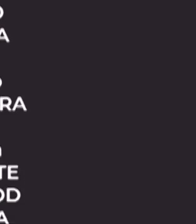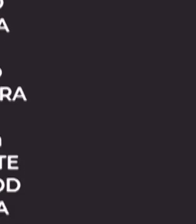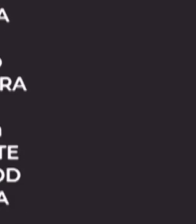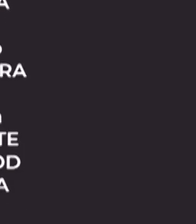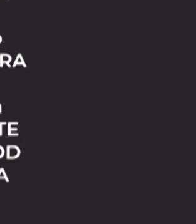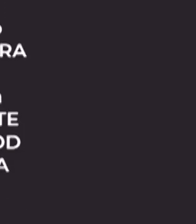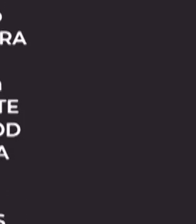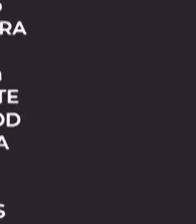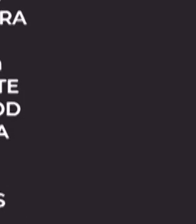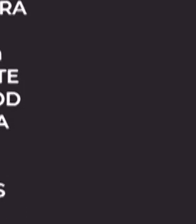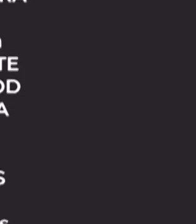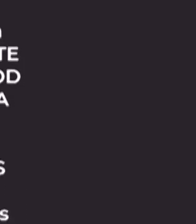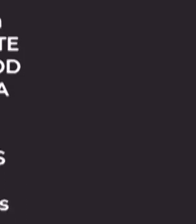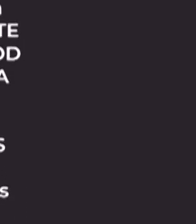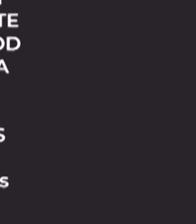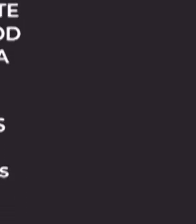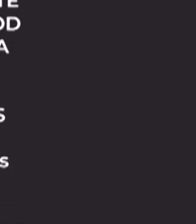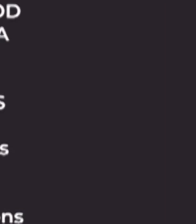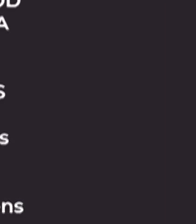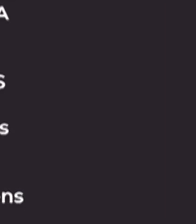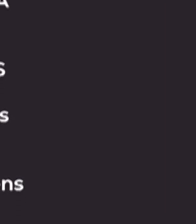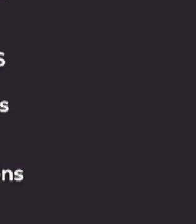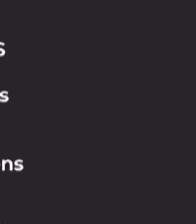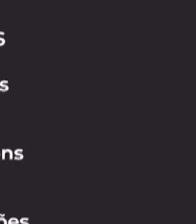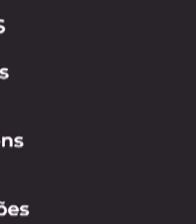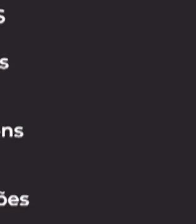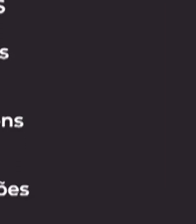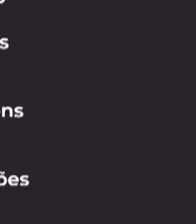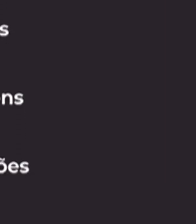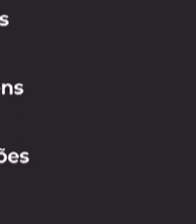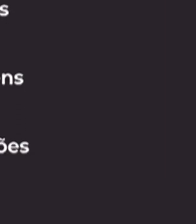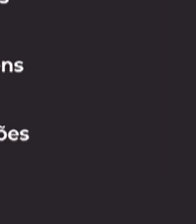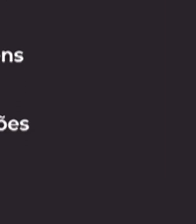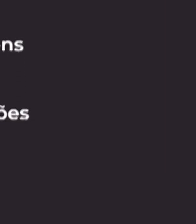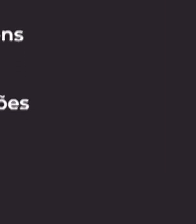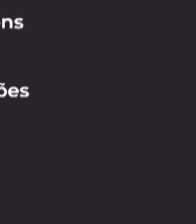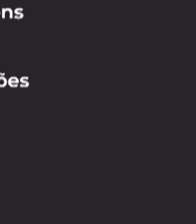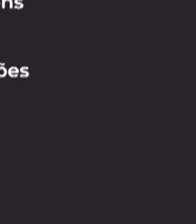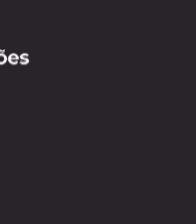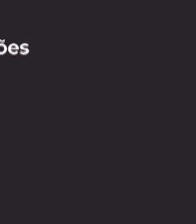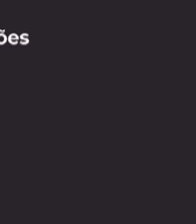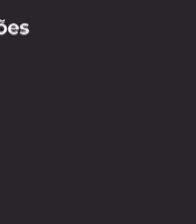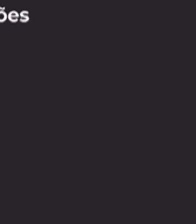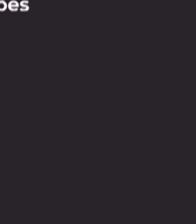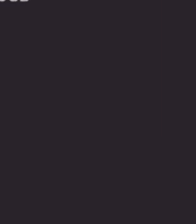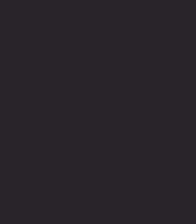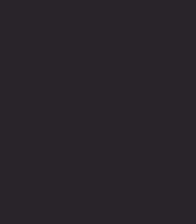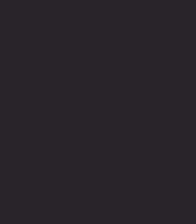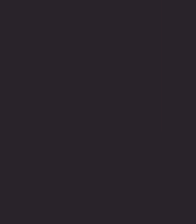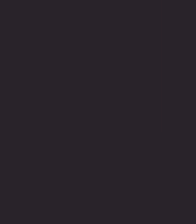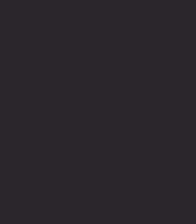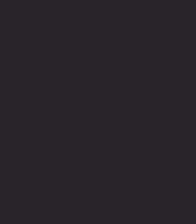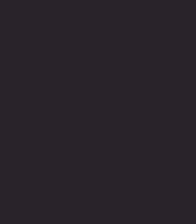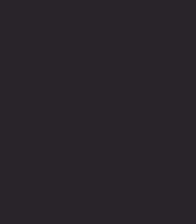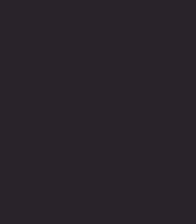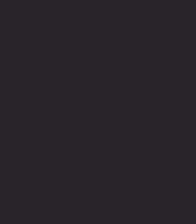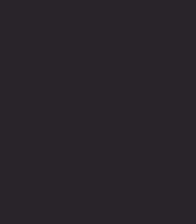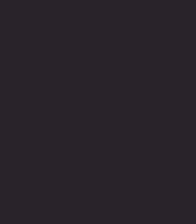www.al.ms.gov.br. Inclusive o site hoje destacando aqui propostas do deputado Júnior Mock e propostas também do